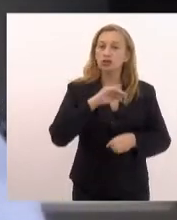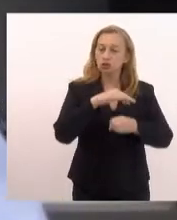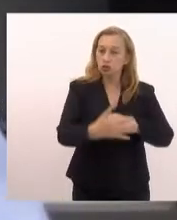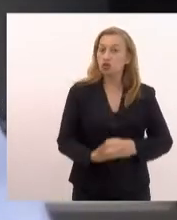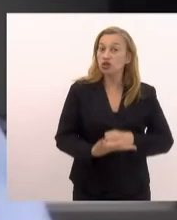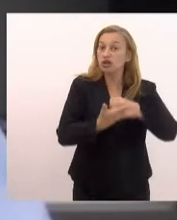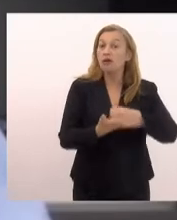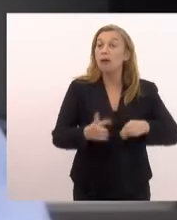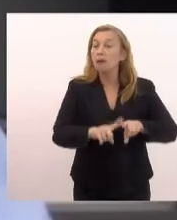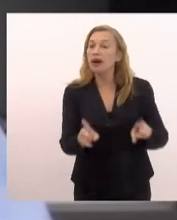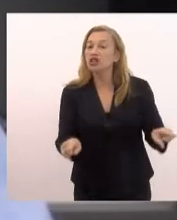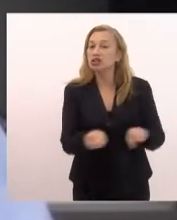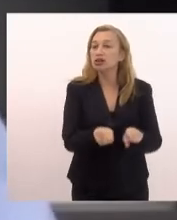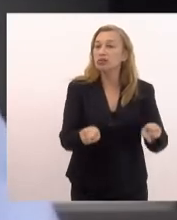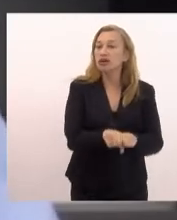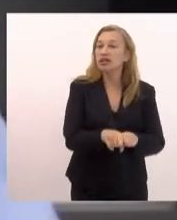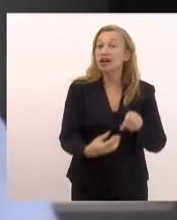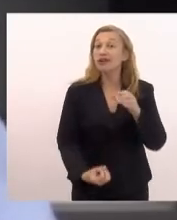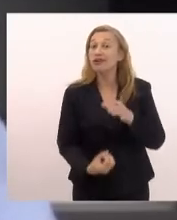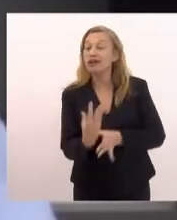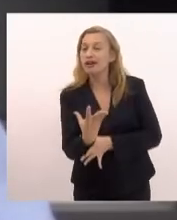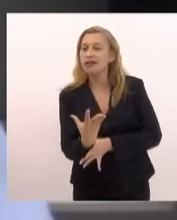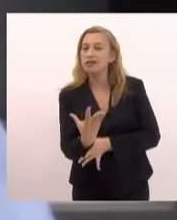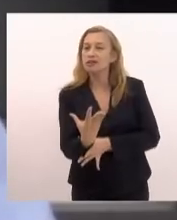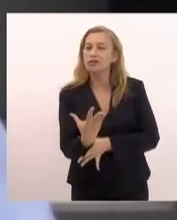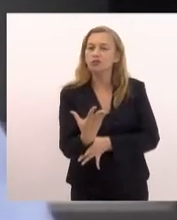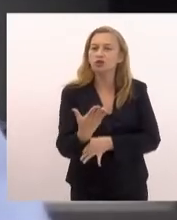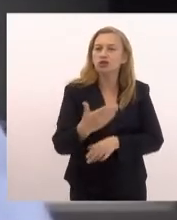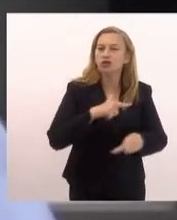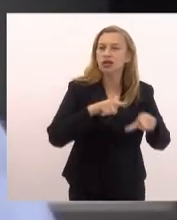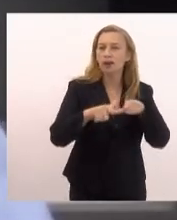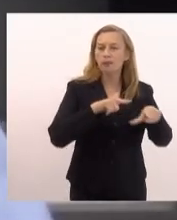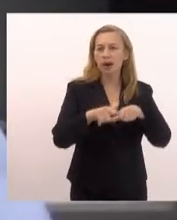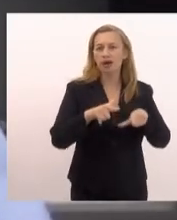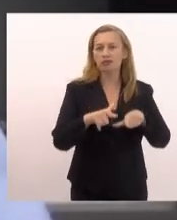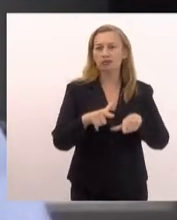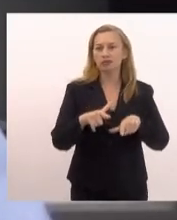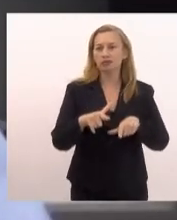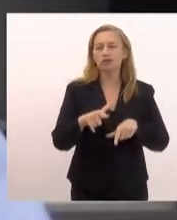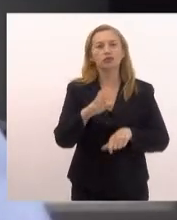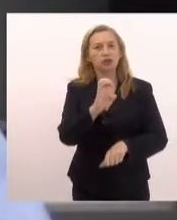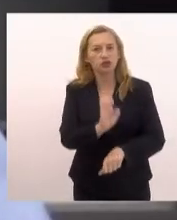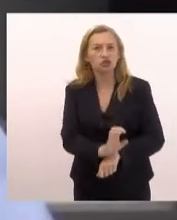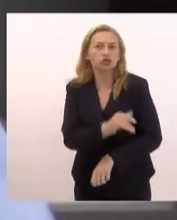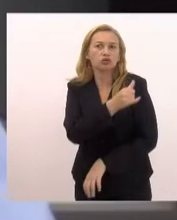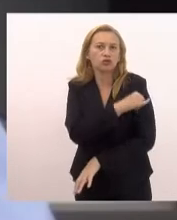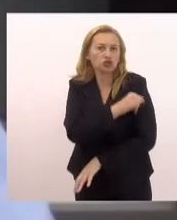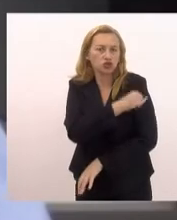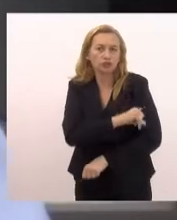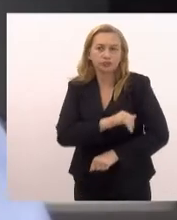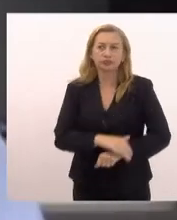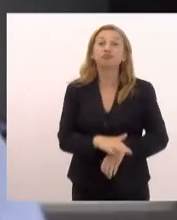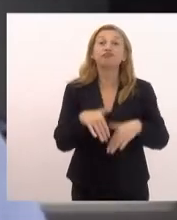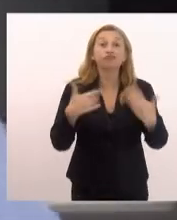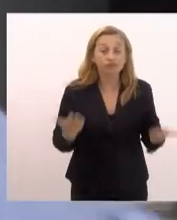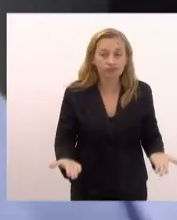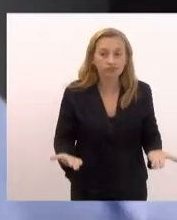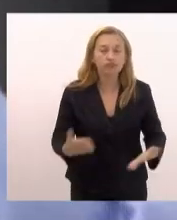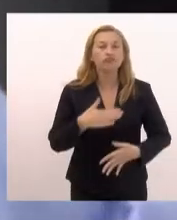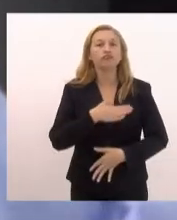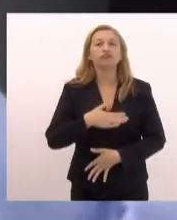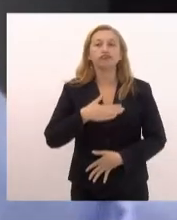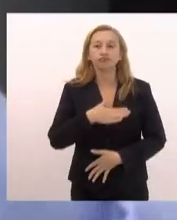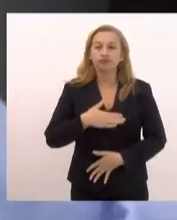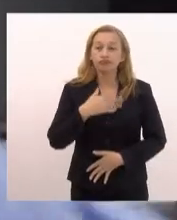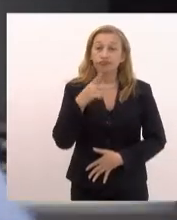sustentável, mas também da geração de emprego e renda para o estado do Rio de Janeiro. Não é? Então, eu gostaria de